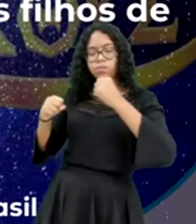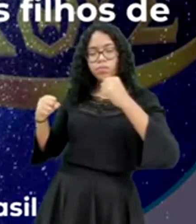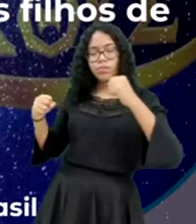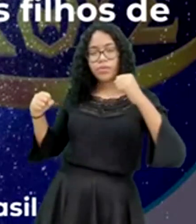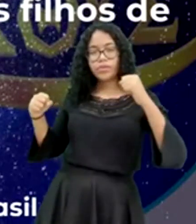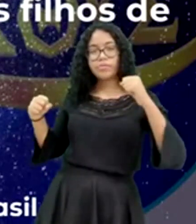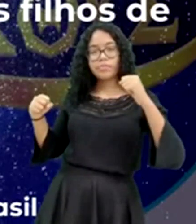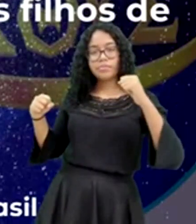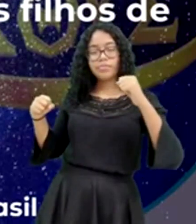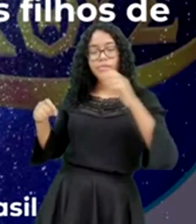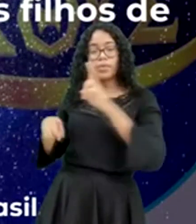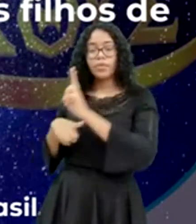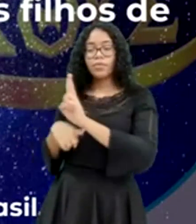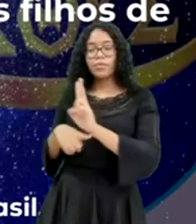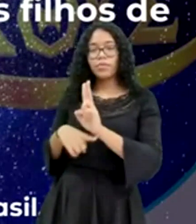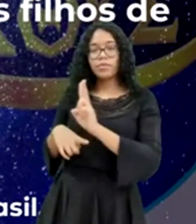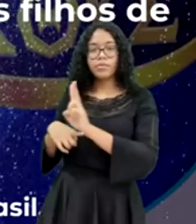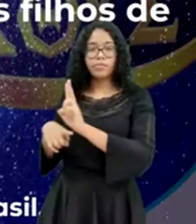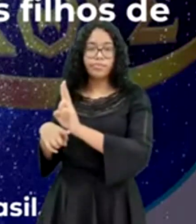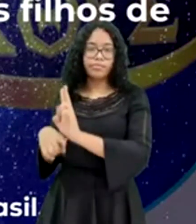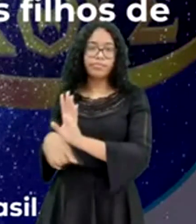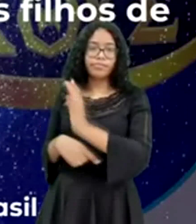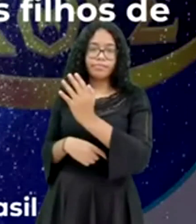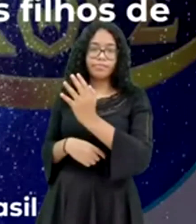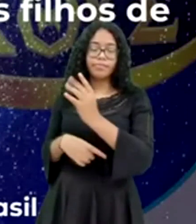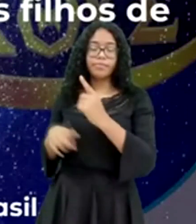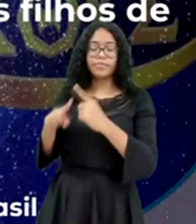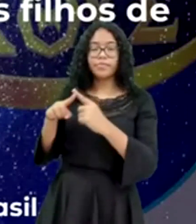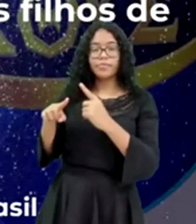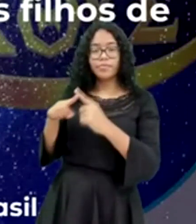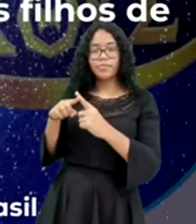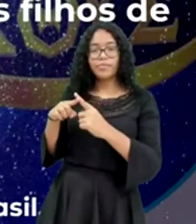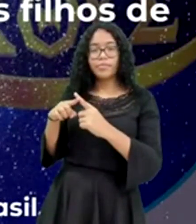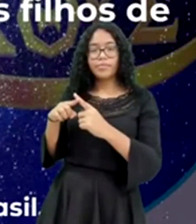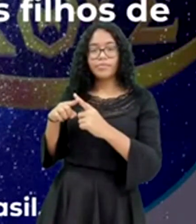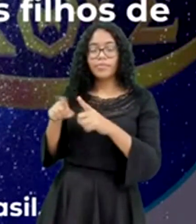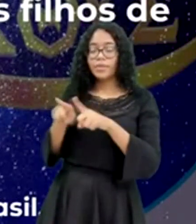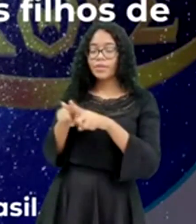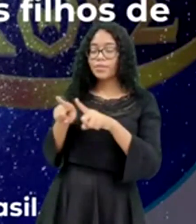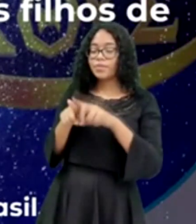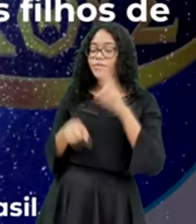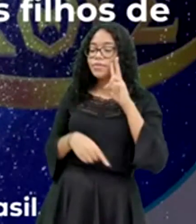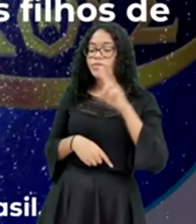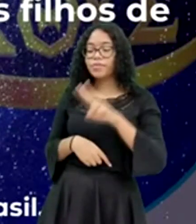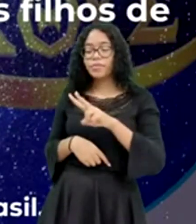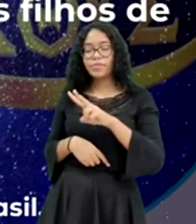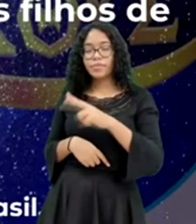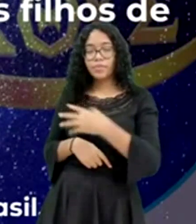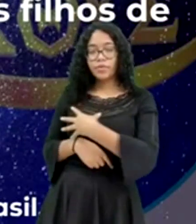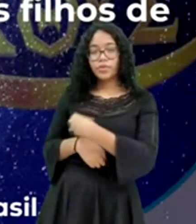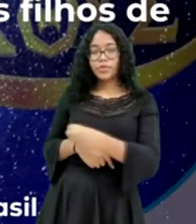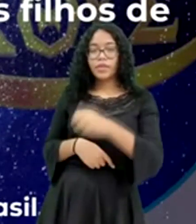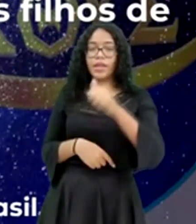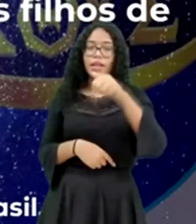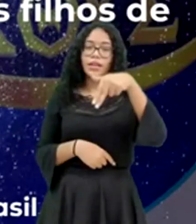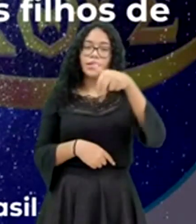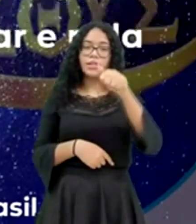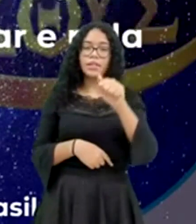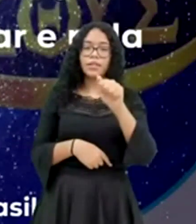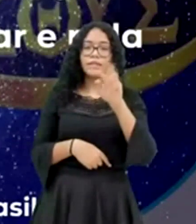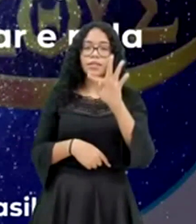fortificadas. Também vimos ali os filhos de Anak. Os amalequitas habitam na terra